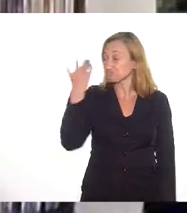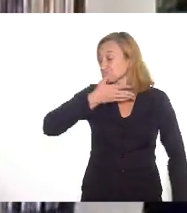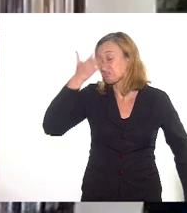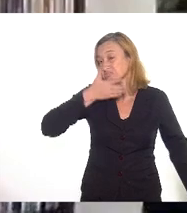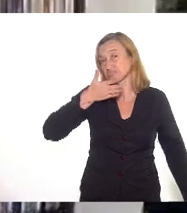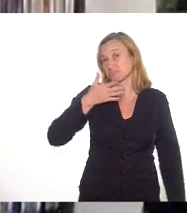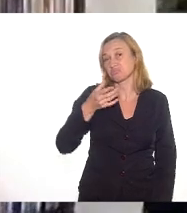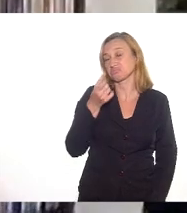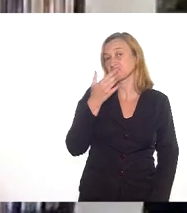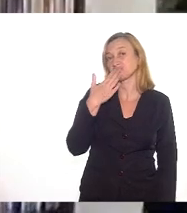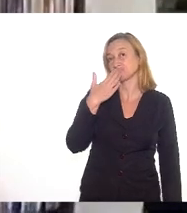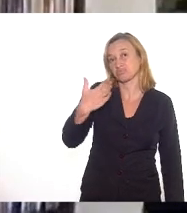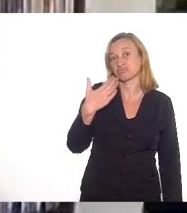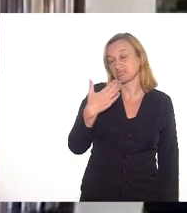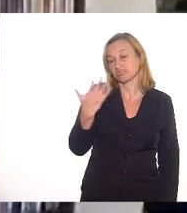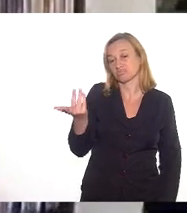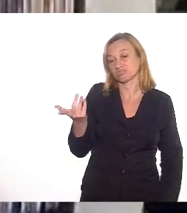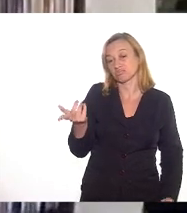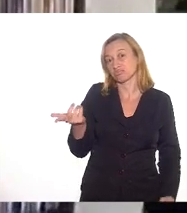tipo